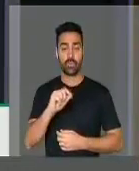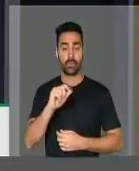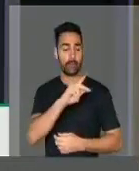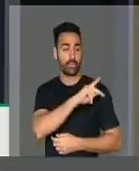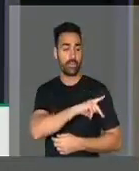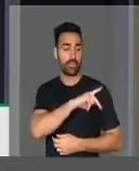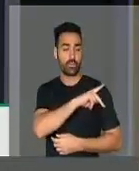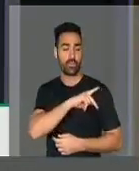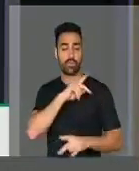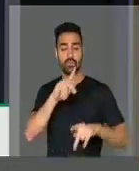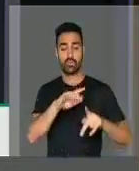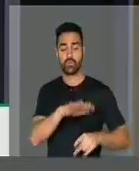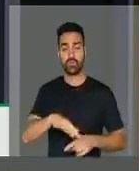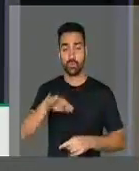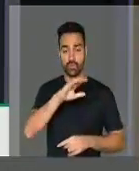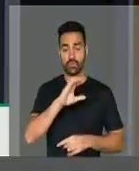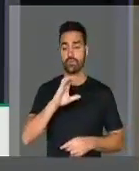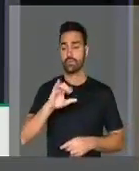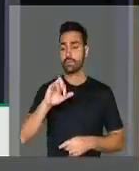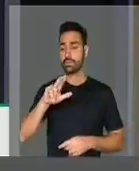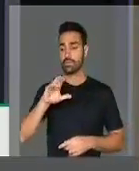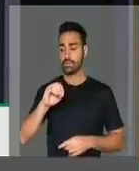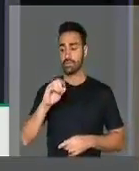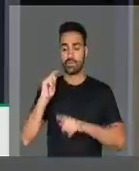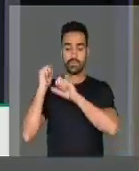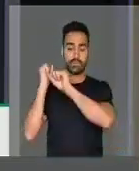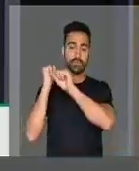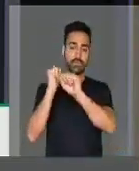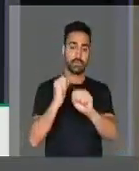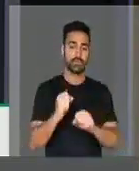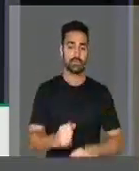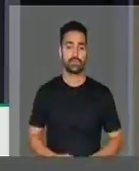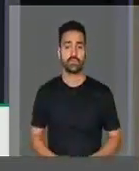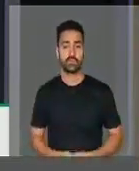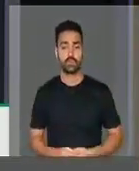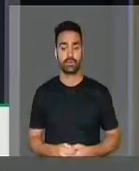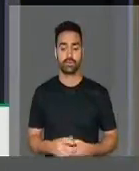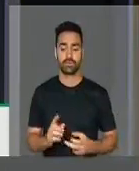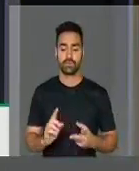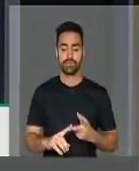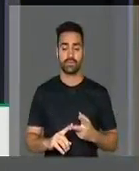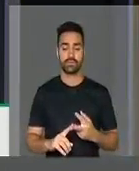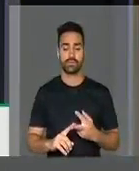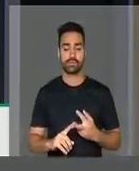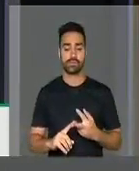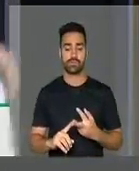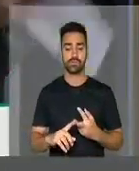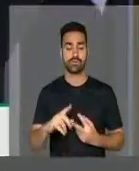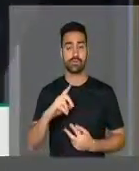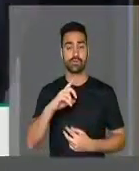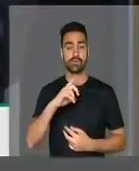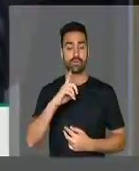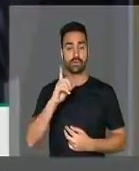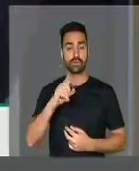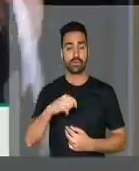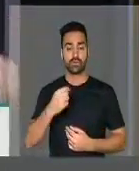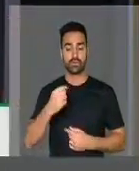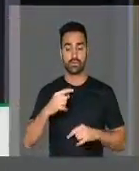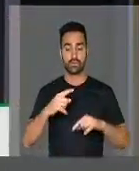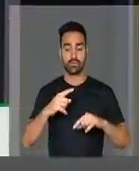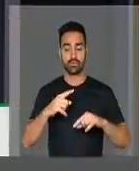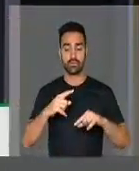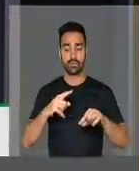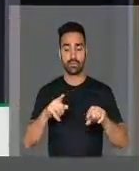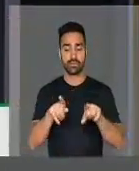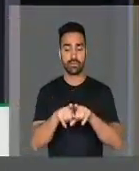cultura popular. O sírio, para nossa honra, é o primeiro bem cultural e material, tombado entre